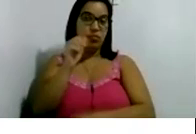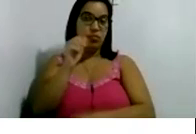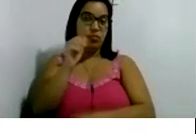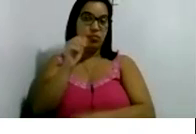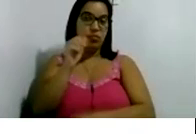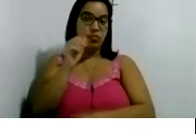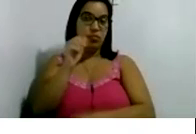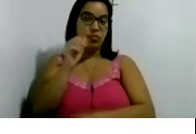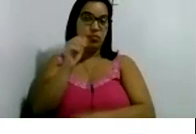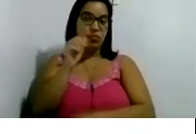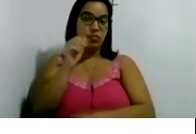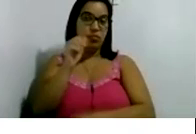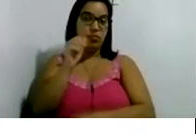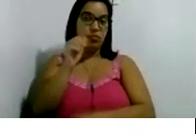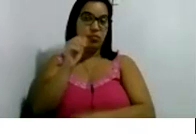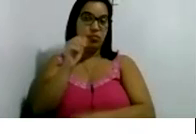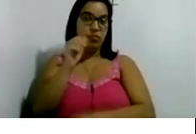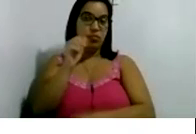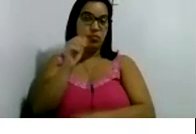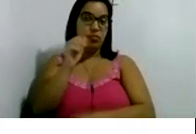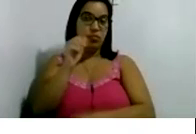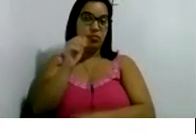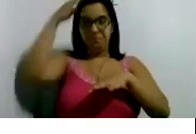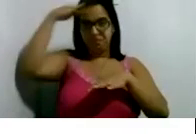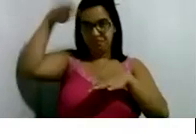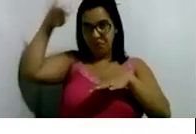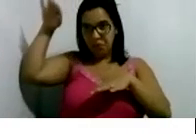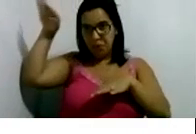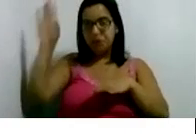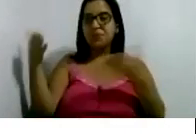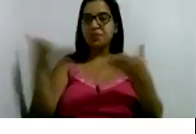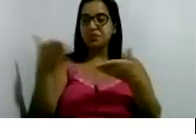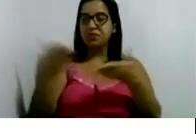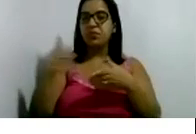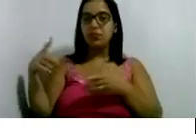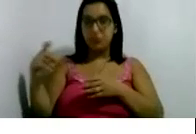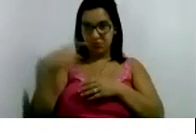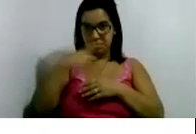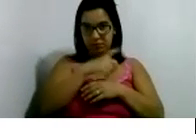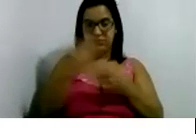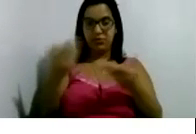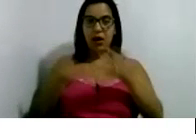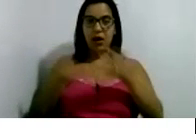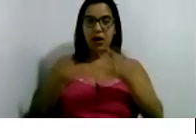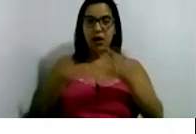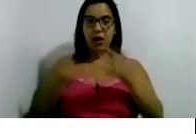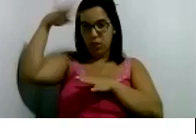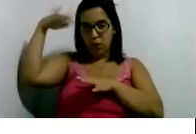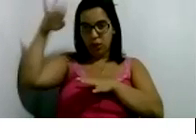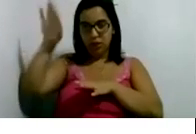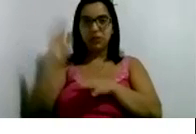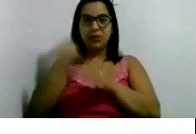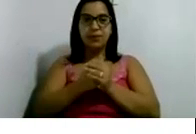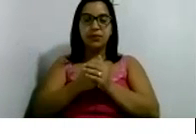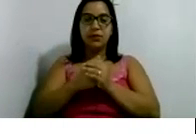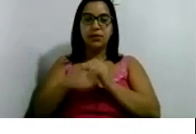Então, antes da puberdade, falando agora da espermatogênese, antes da puberdade, as espermatogônias, que